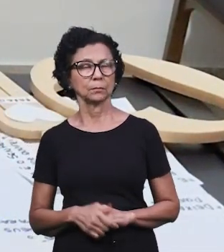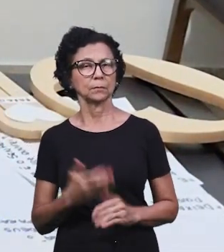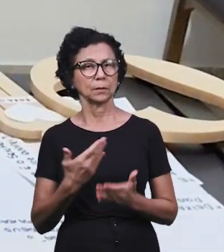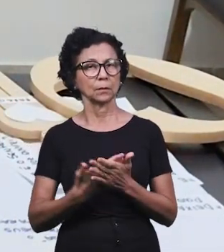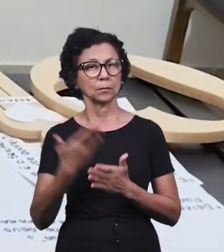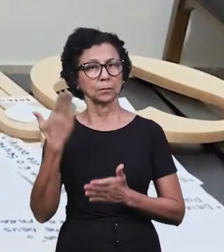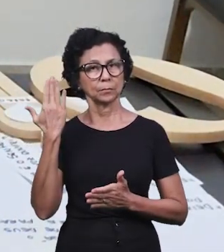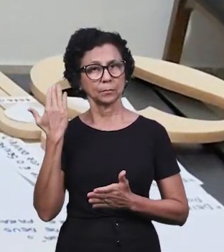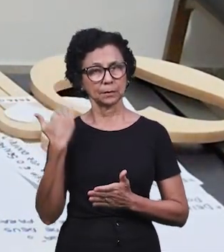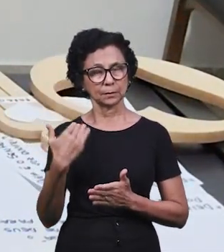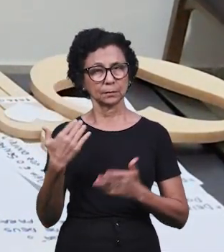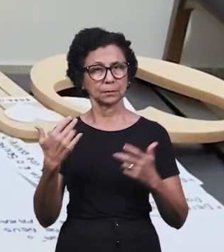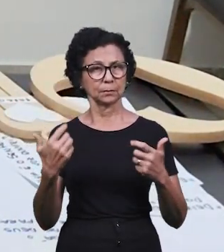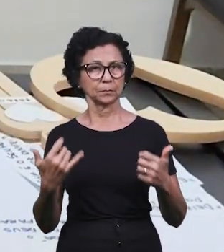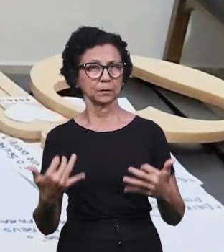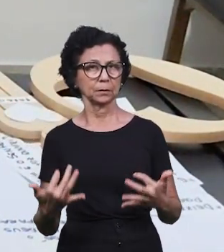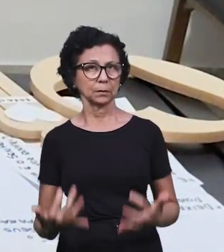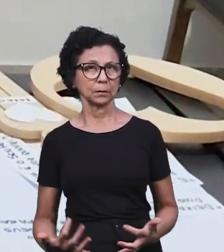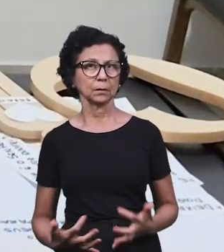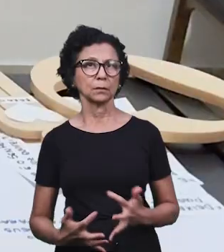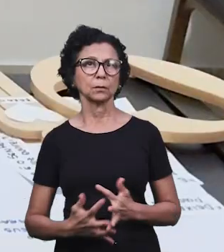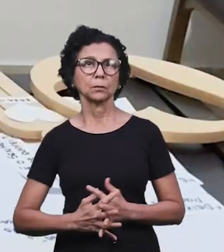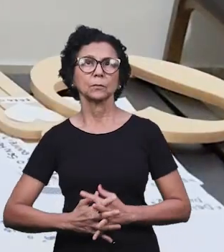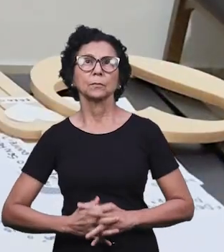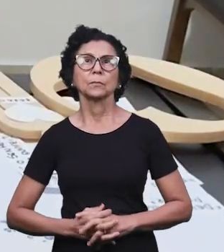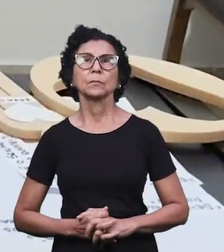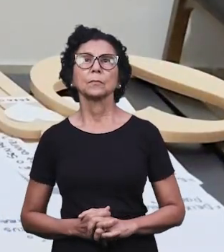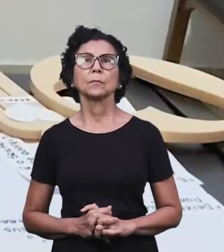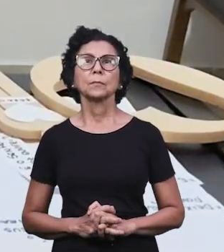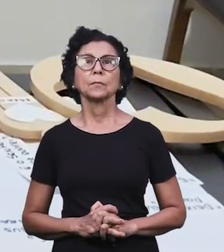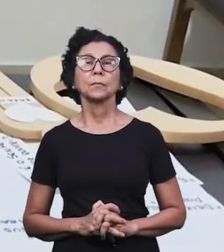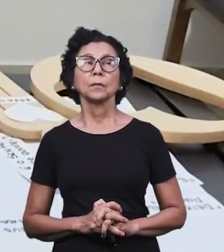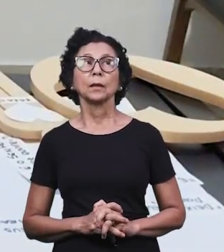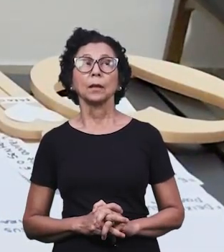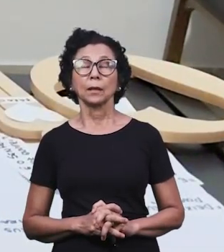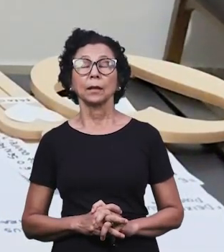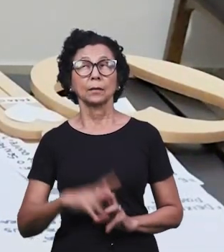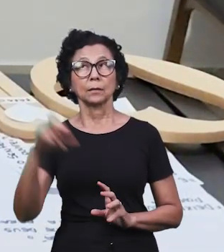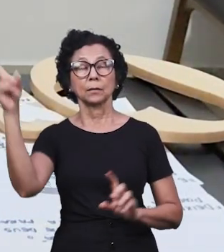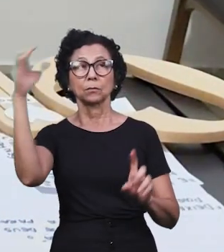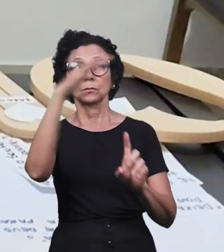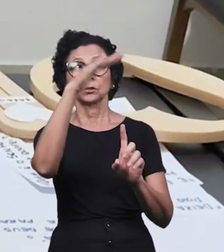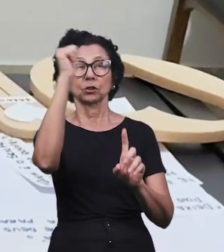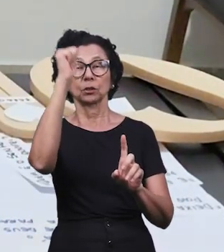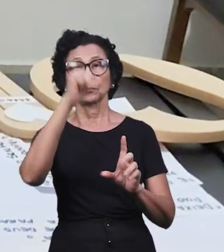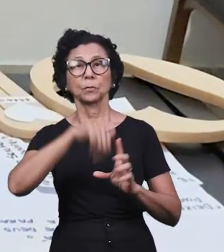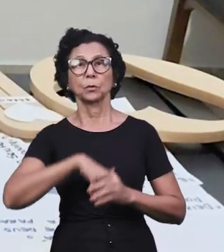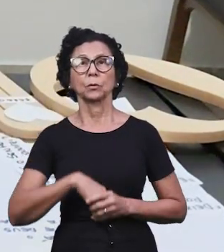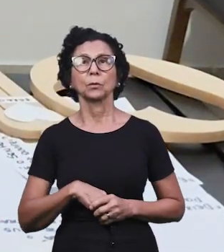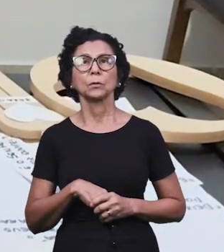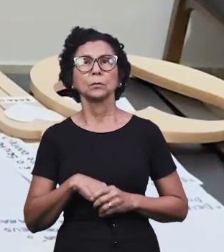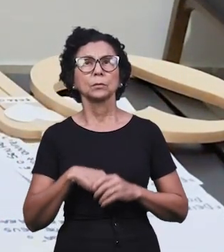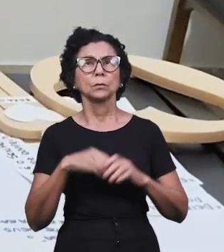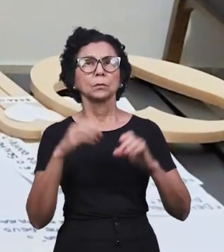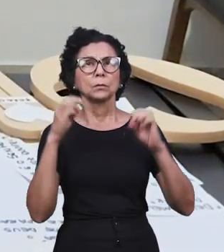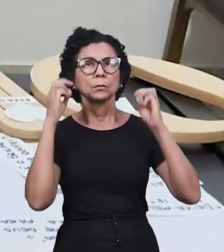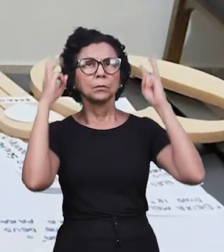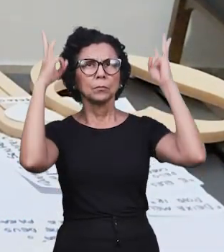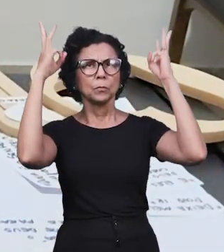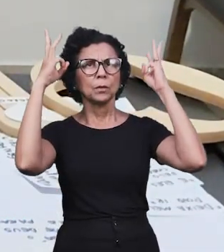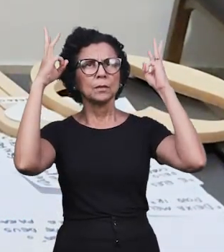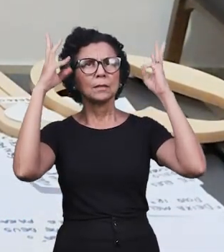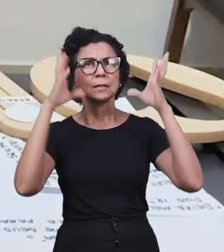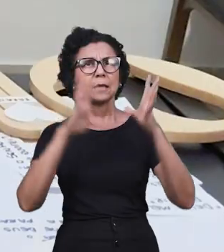aula passada, da sarça ardente, que a sarça não se queimava, que ele foi chamado de Moisés. Então Moisés, ele voltou